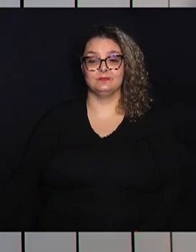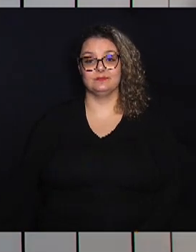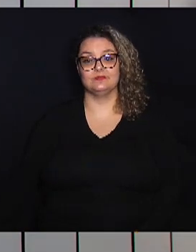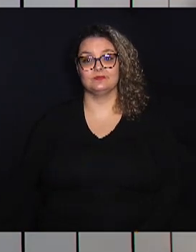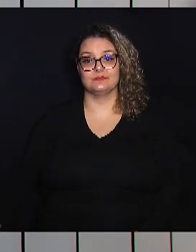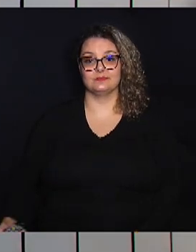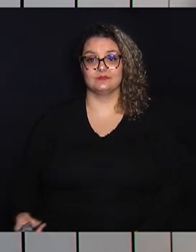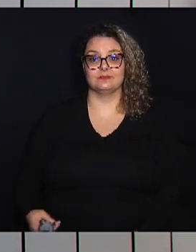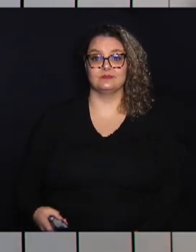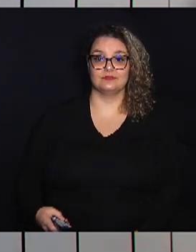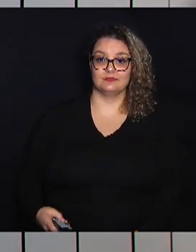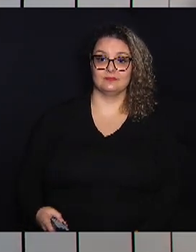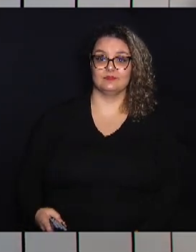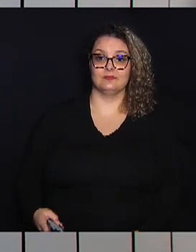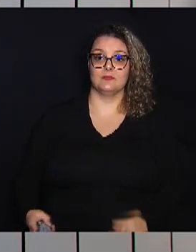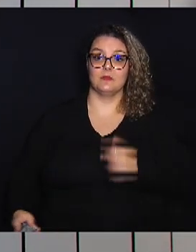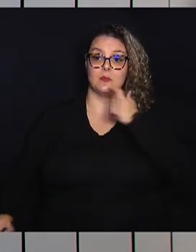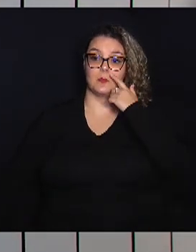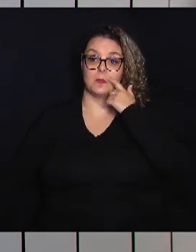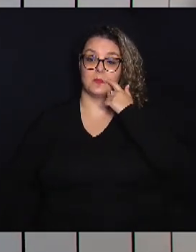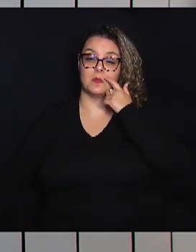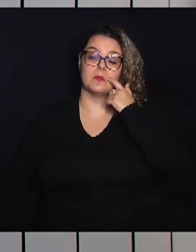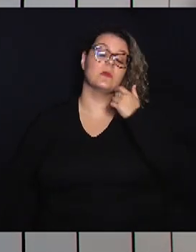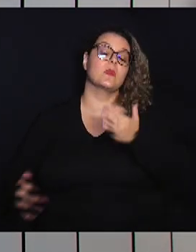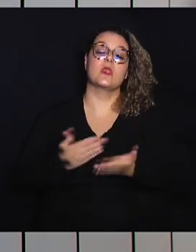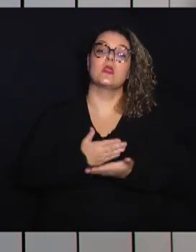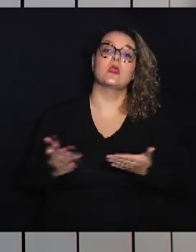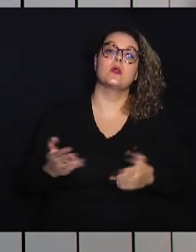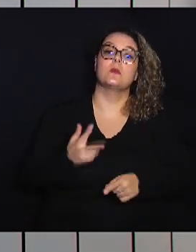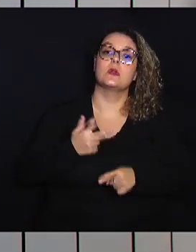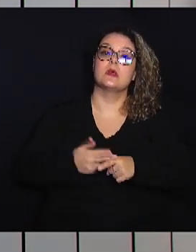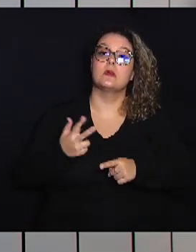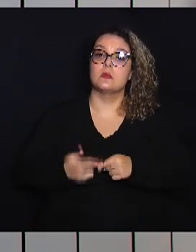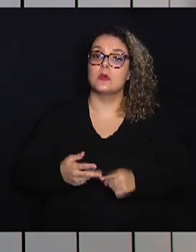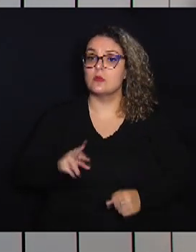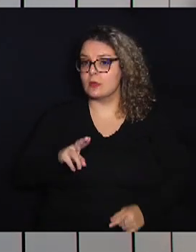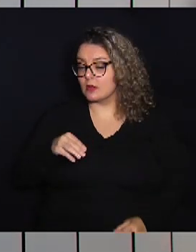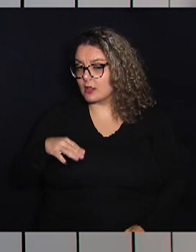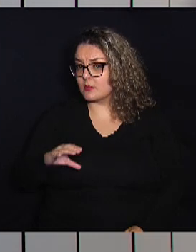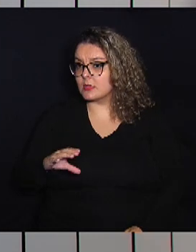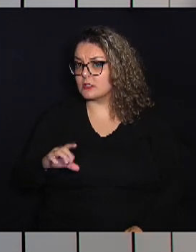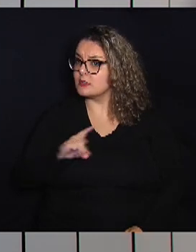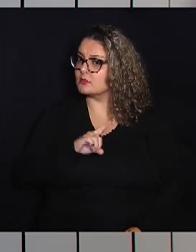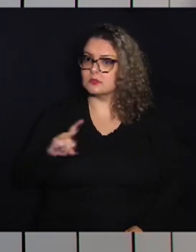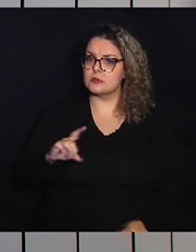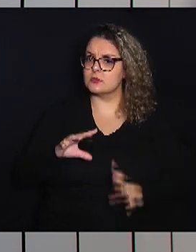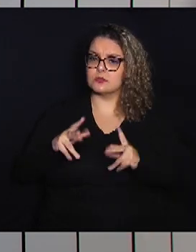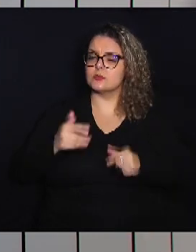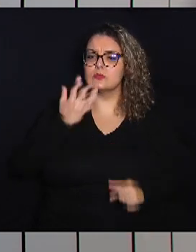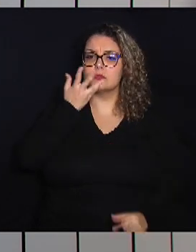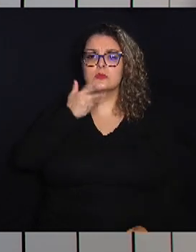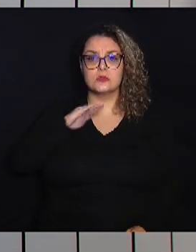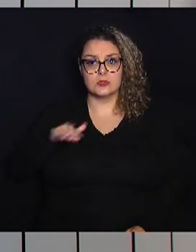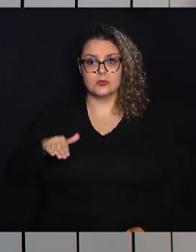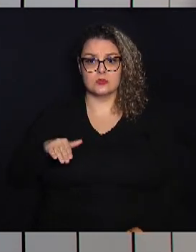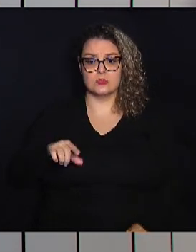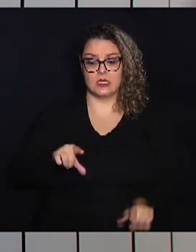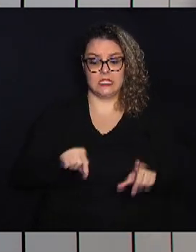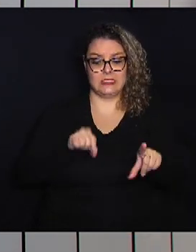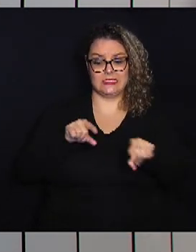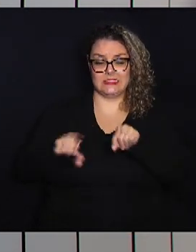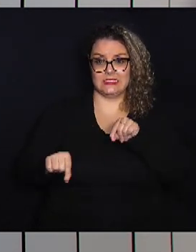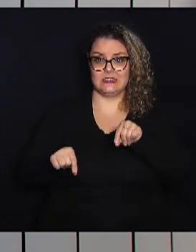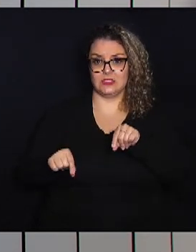E a gente abre a edição de hoje com as notícias da metrópole. E nem toda criança que apresenta a